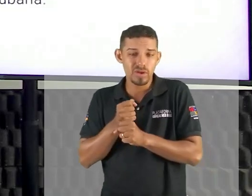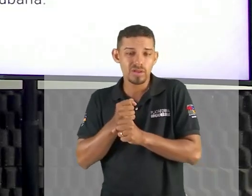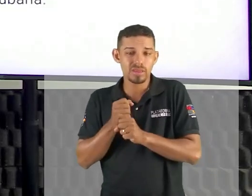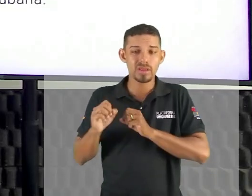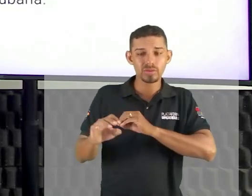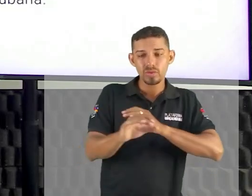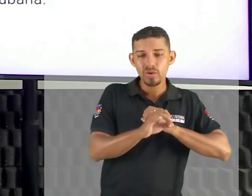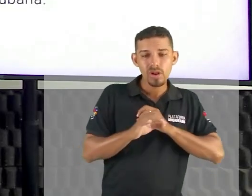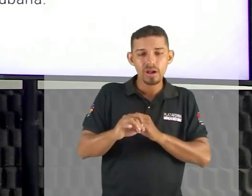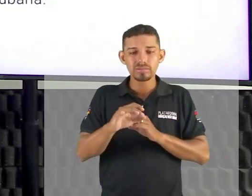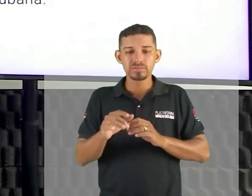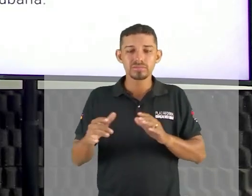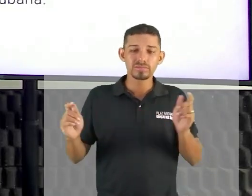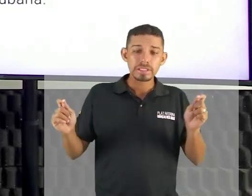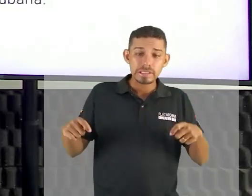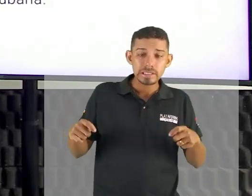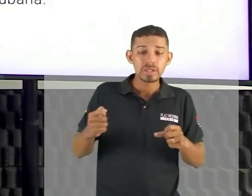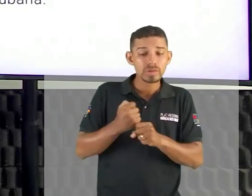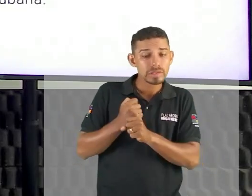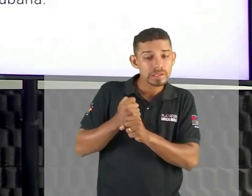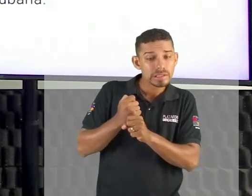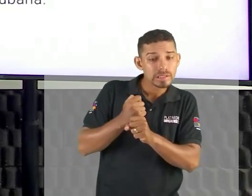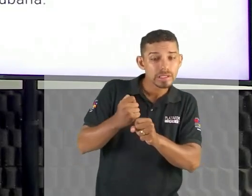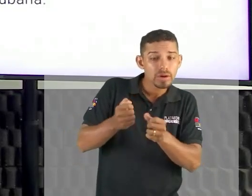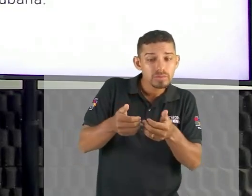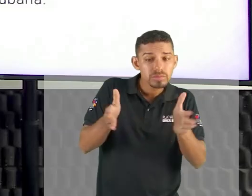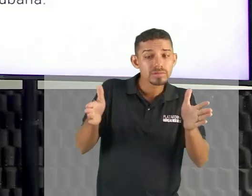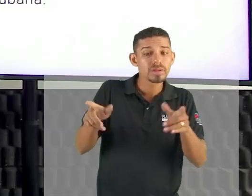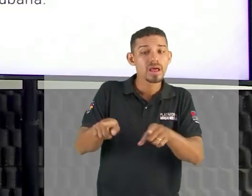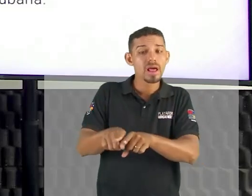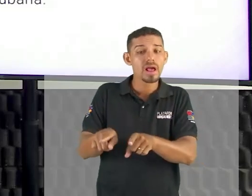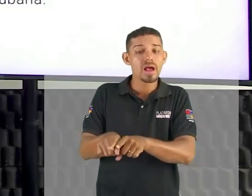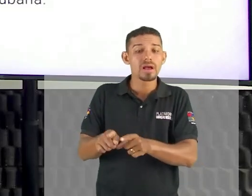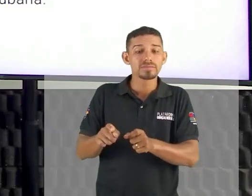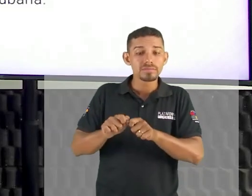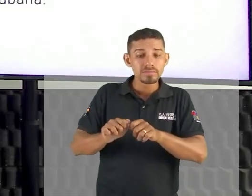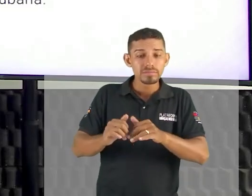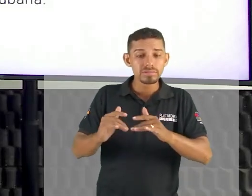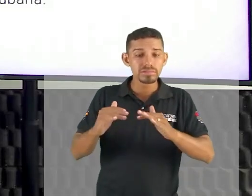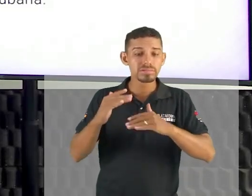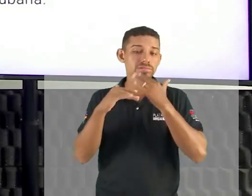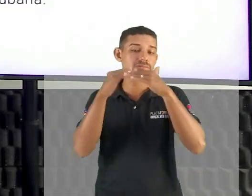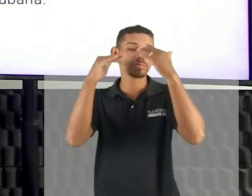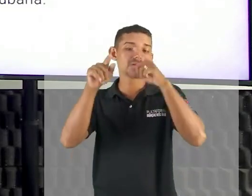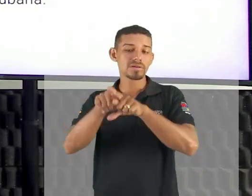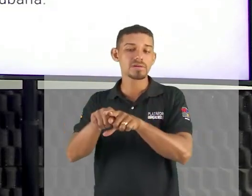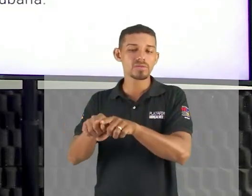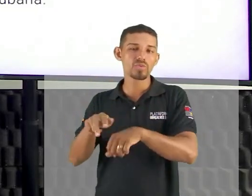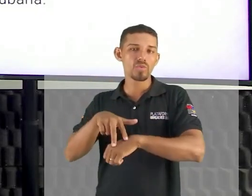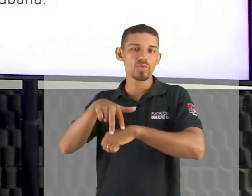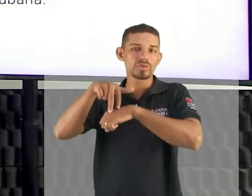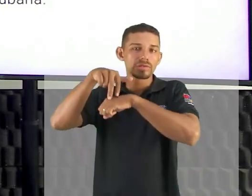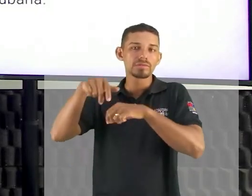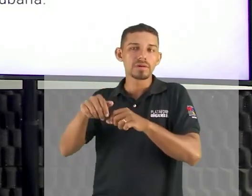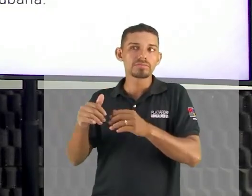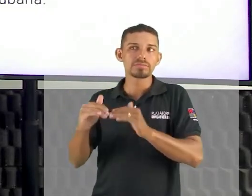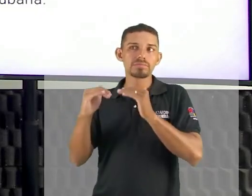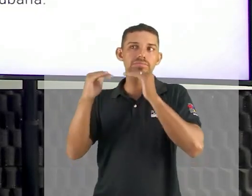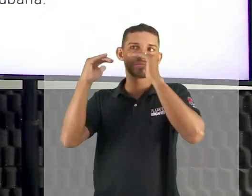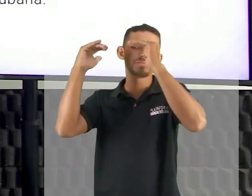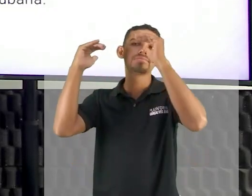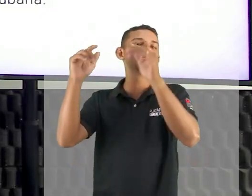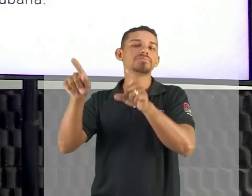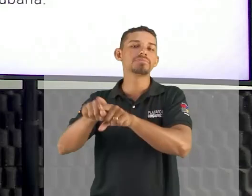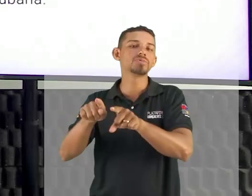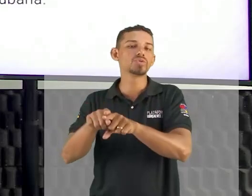autossuperação, aumentaram rapidamente o contingente de negros que alçaram aos postos mais altos do governo, da sociedade